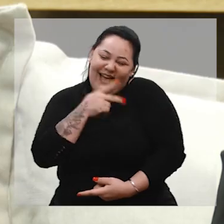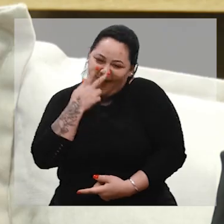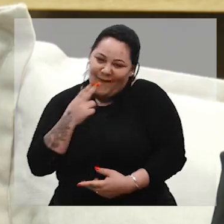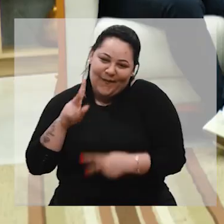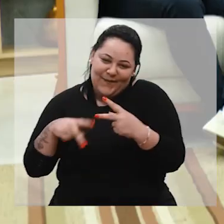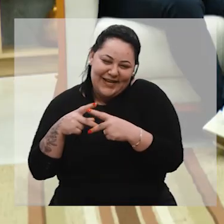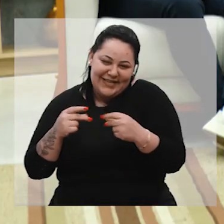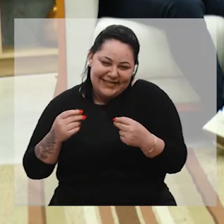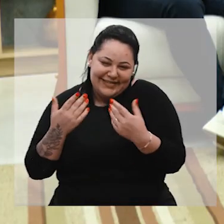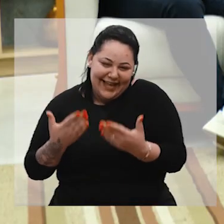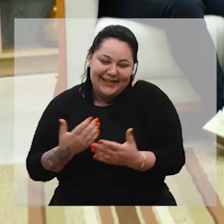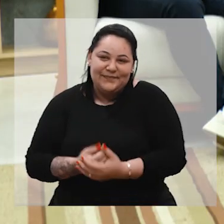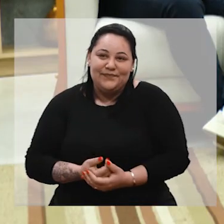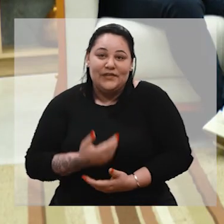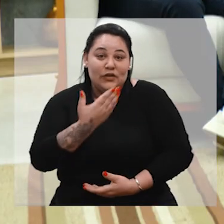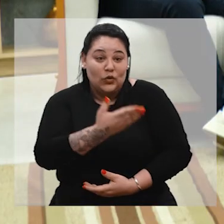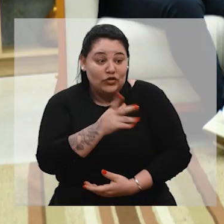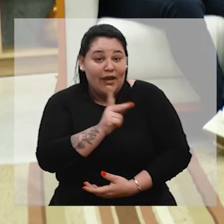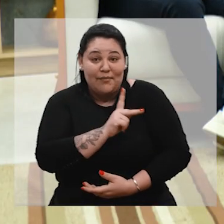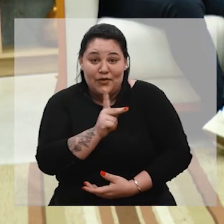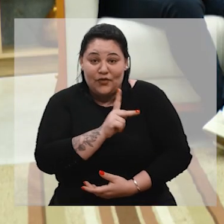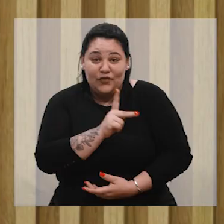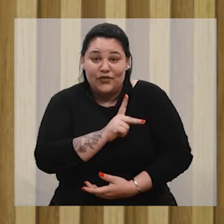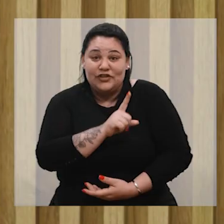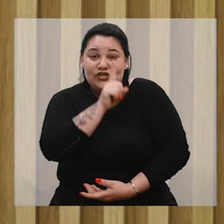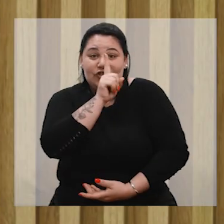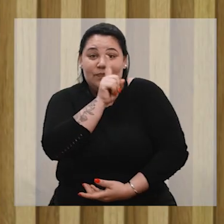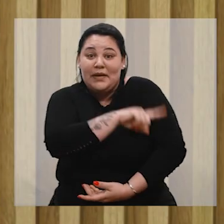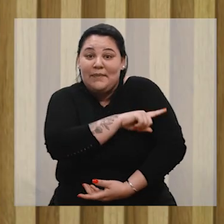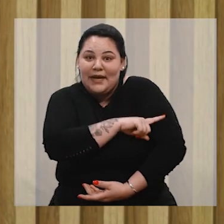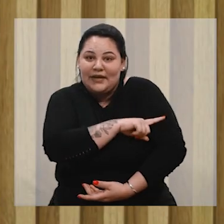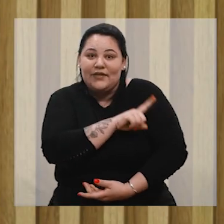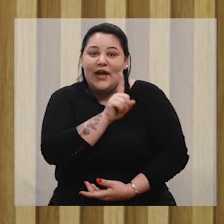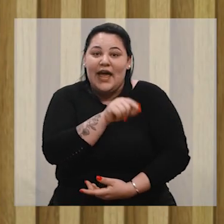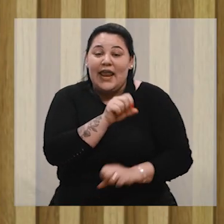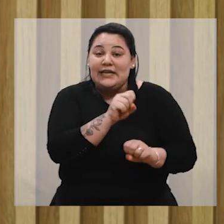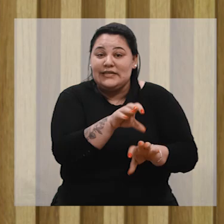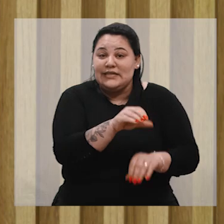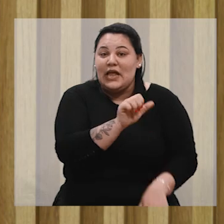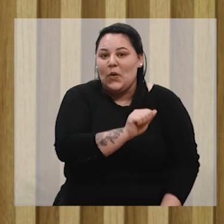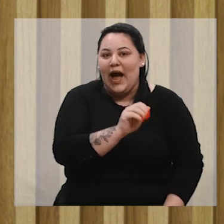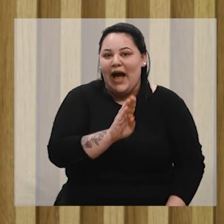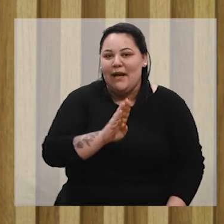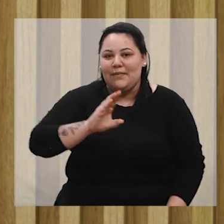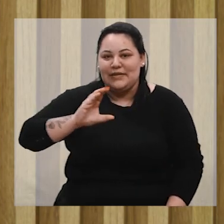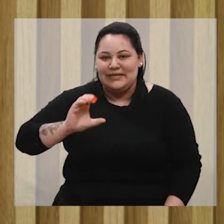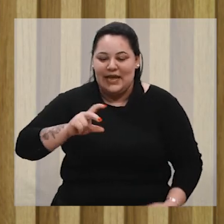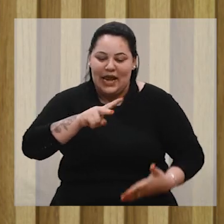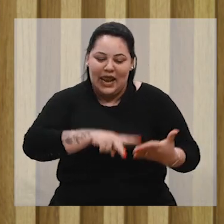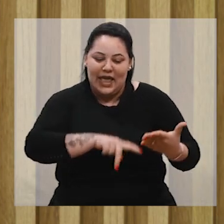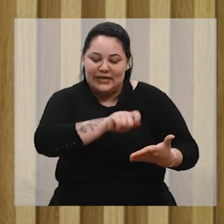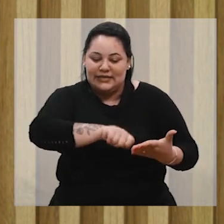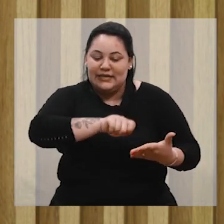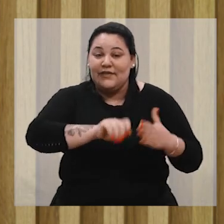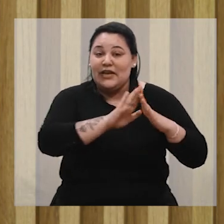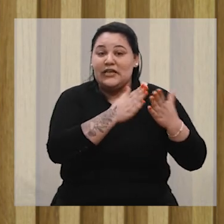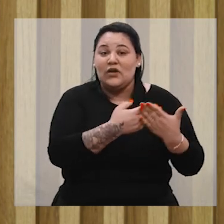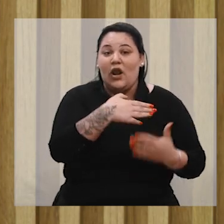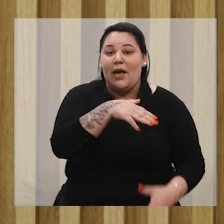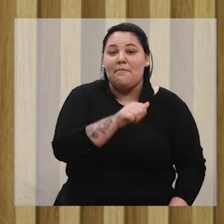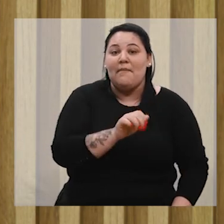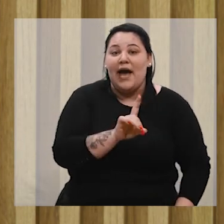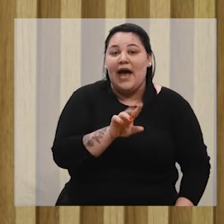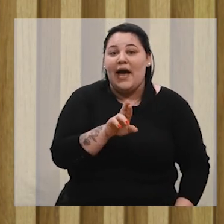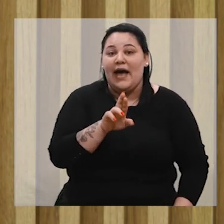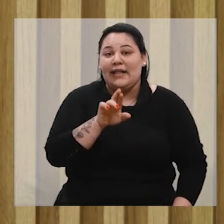presentinho. Eu quero também dizer para vocês que hoje a Cris, ela é prof de primeiro ano, então ela é prof alfabetizadora na Escola Madre